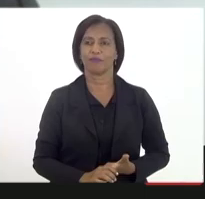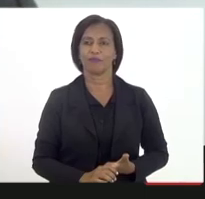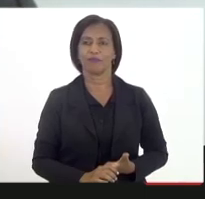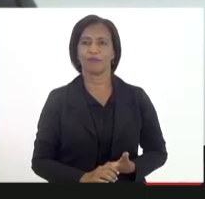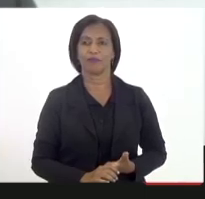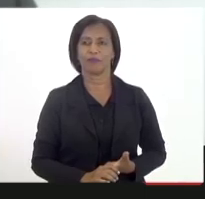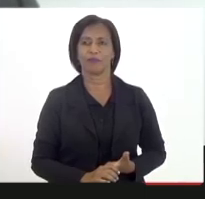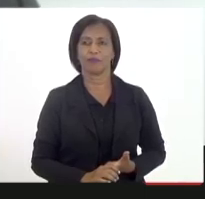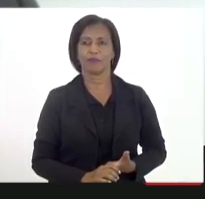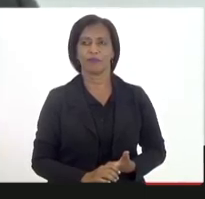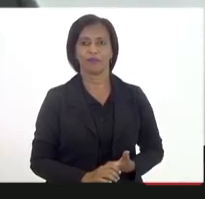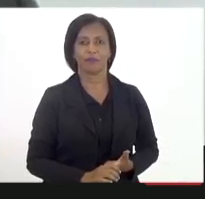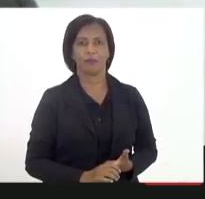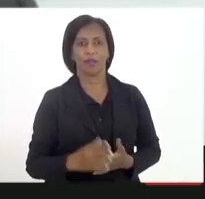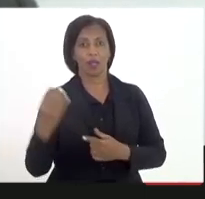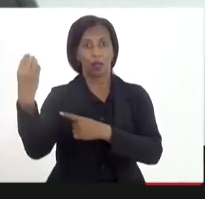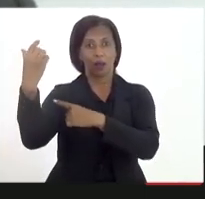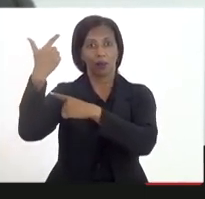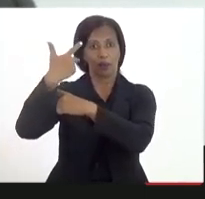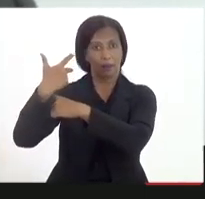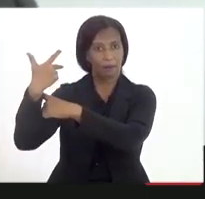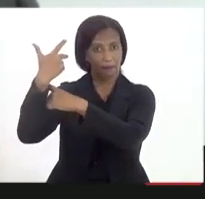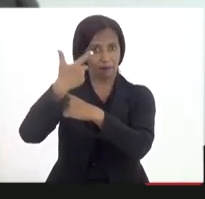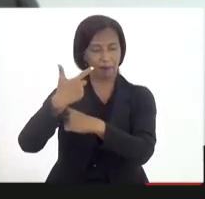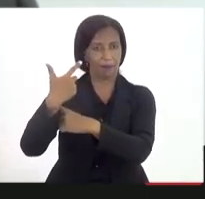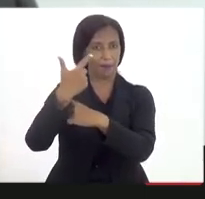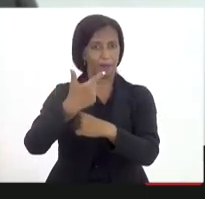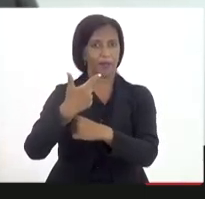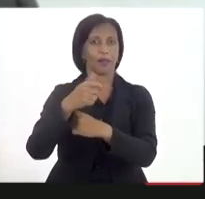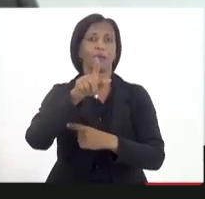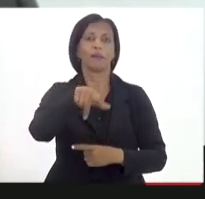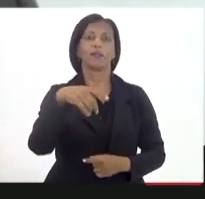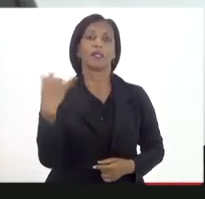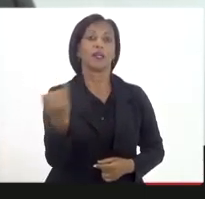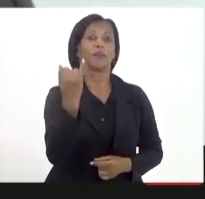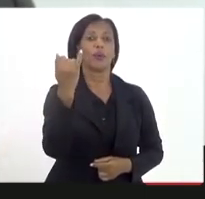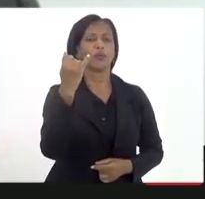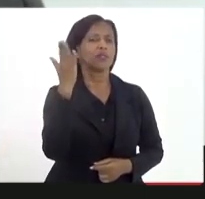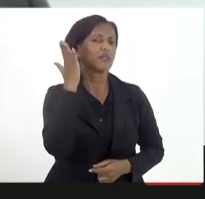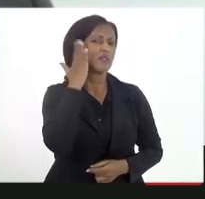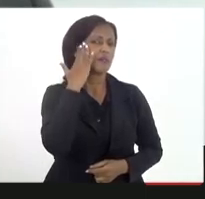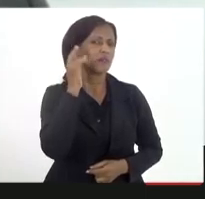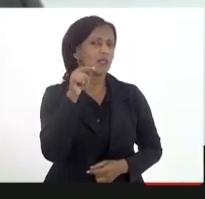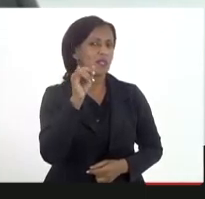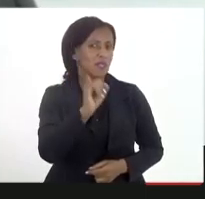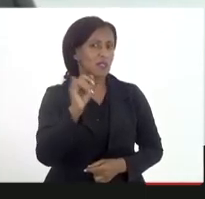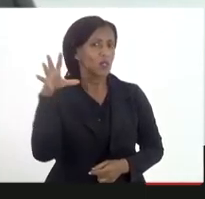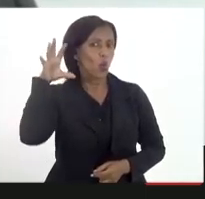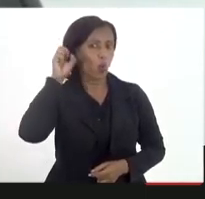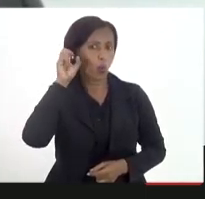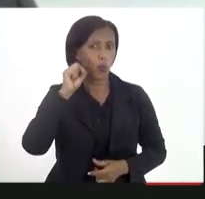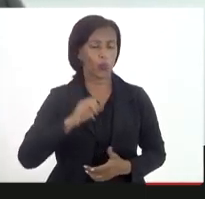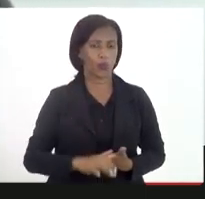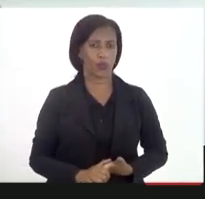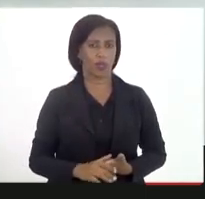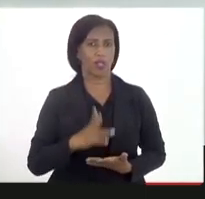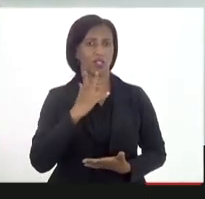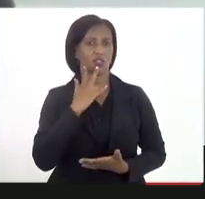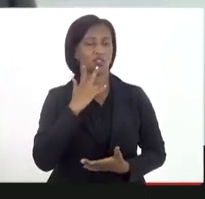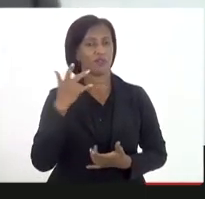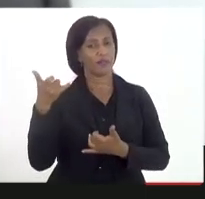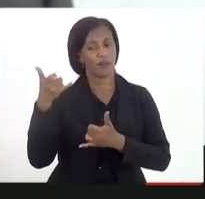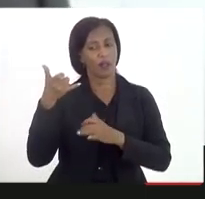quando estava vendo a sua imagem por câmera pela câmera ligada mas é importante saber se a senhora nos ouvir a gente vinha falando aqui através do